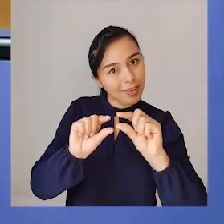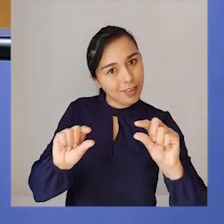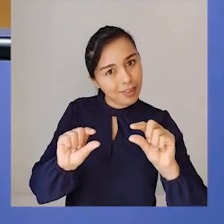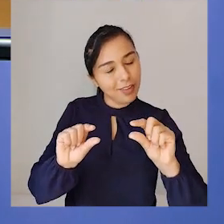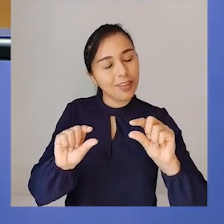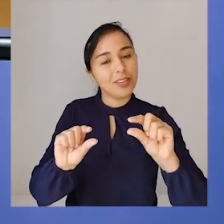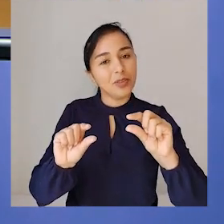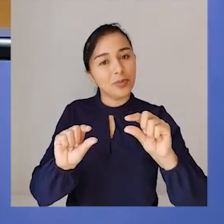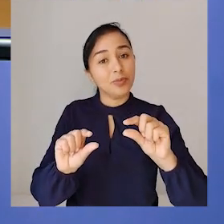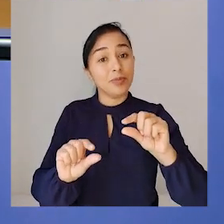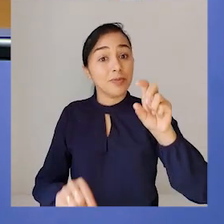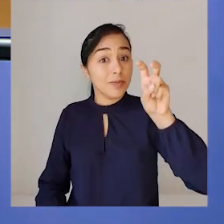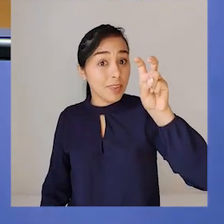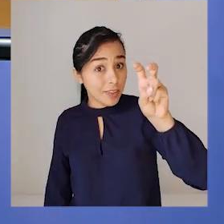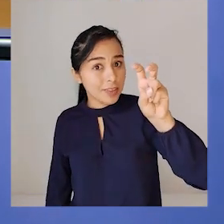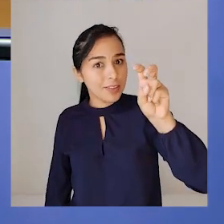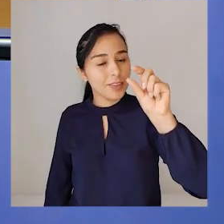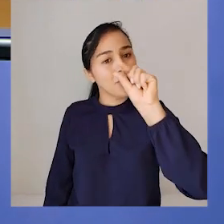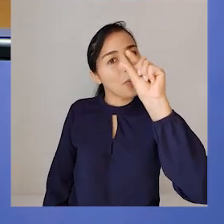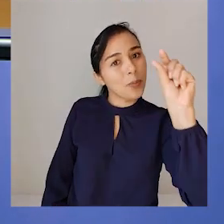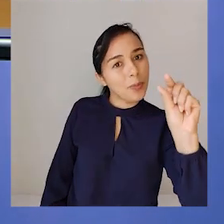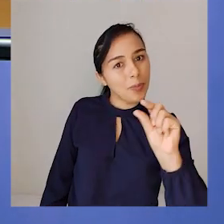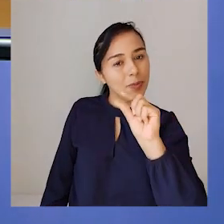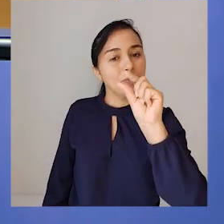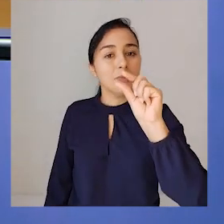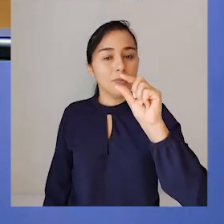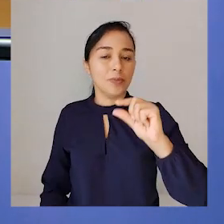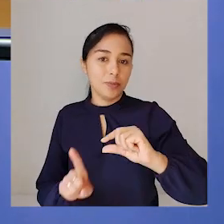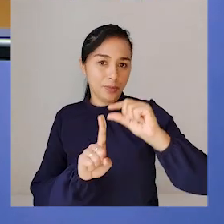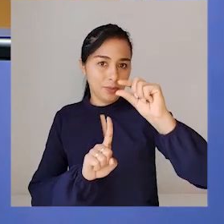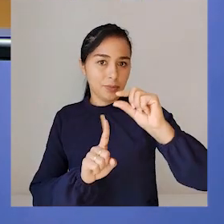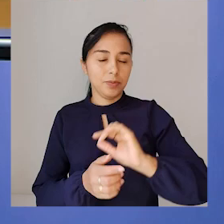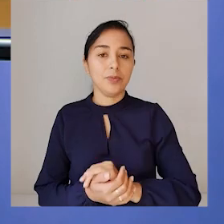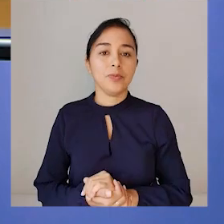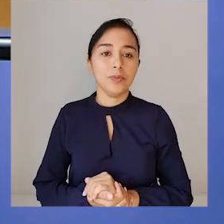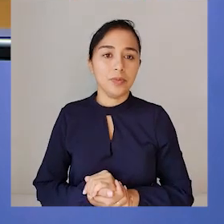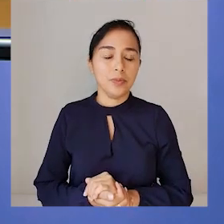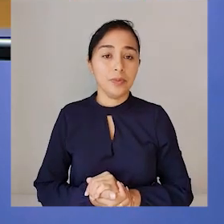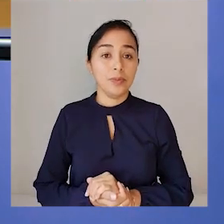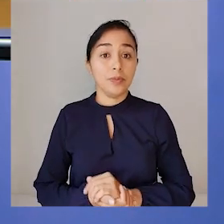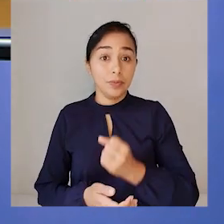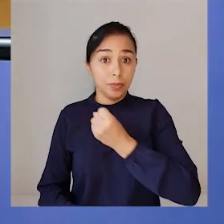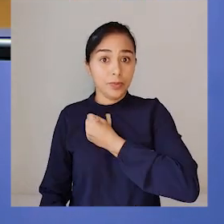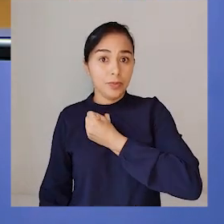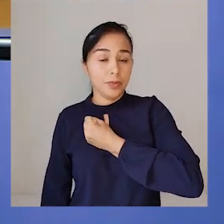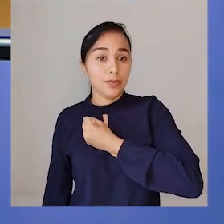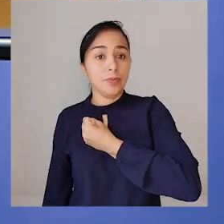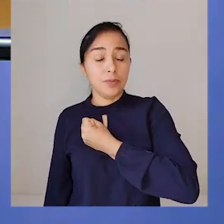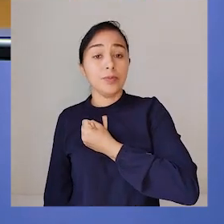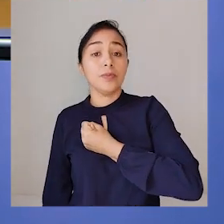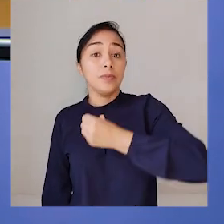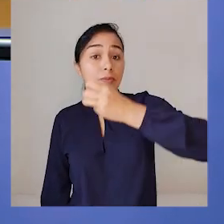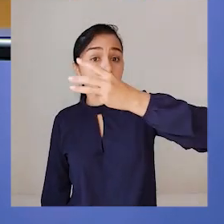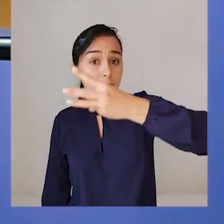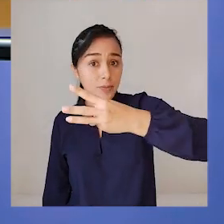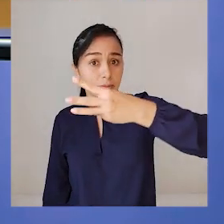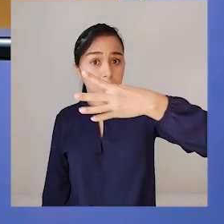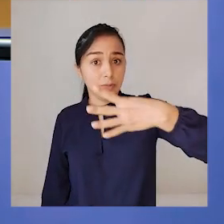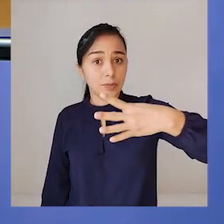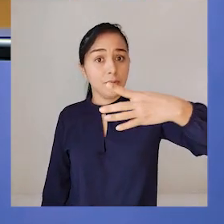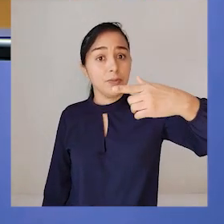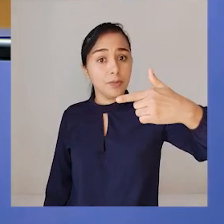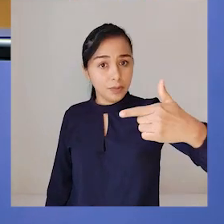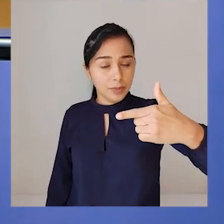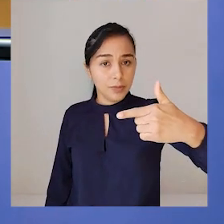que é a dezena, e os 5 blocos representando a unidade. No número 342, eu